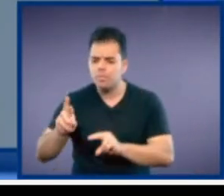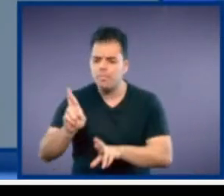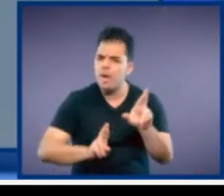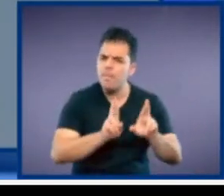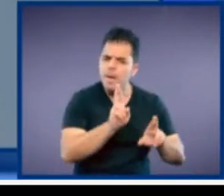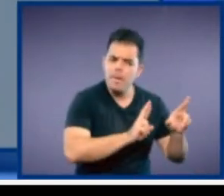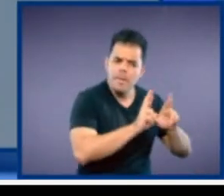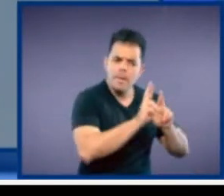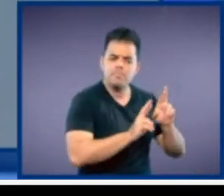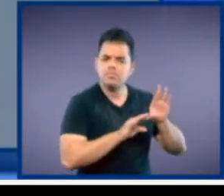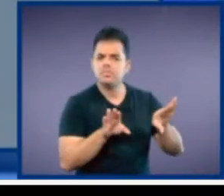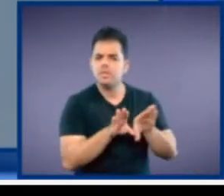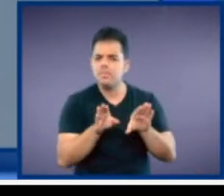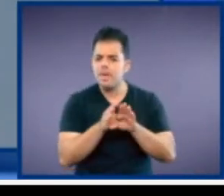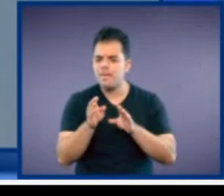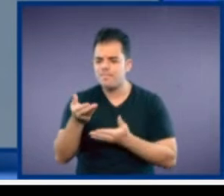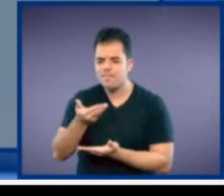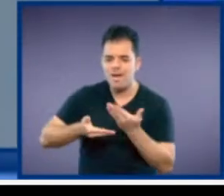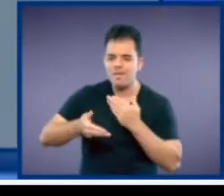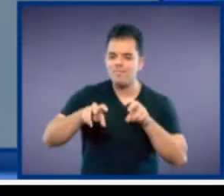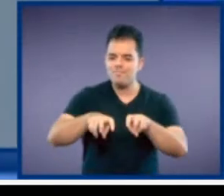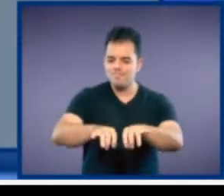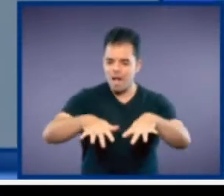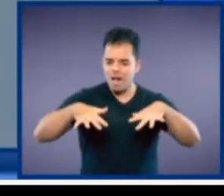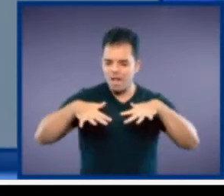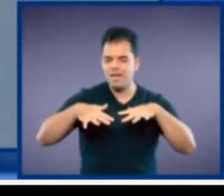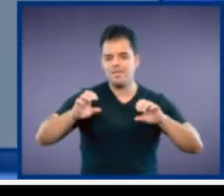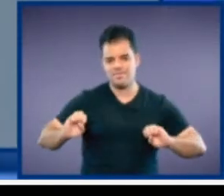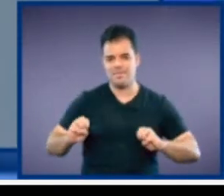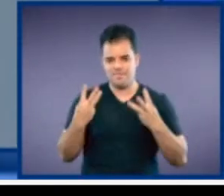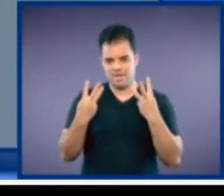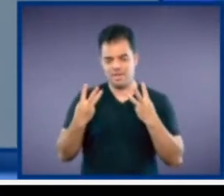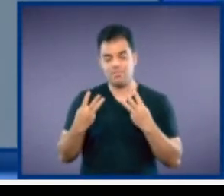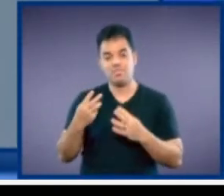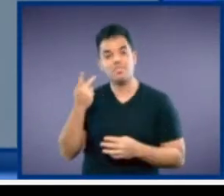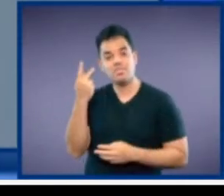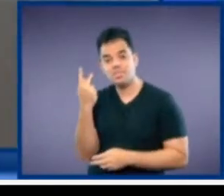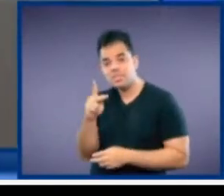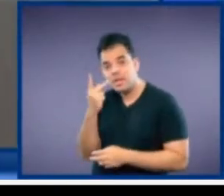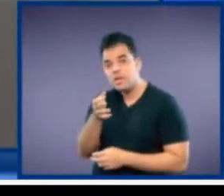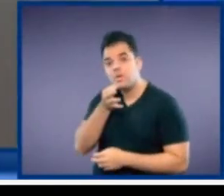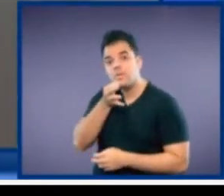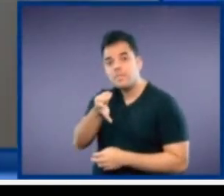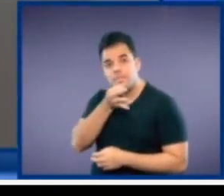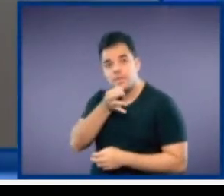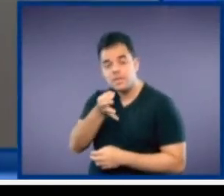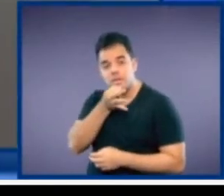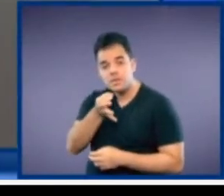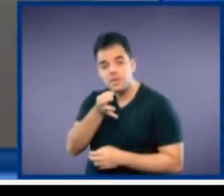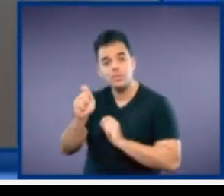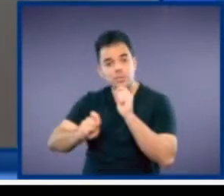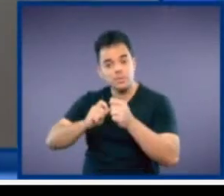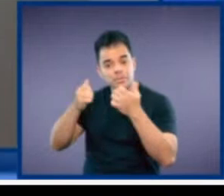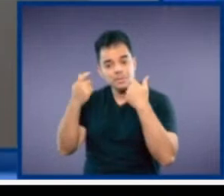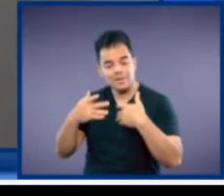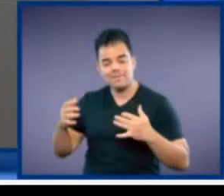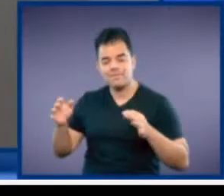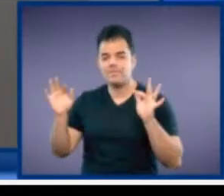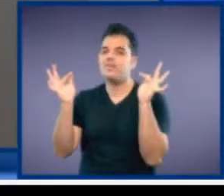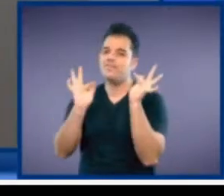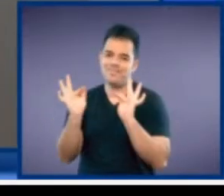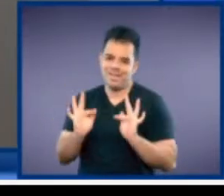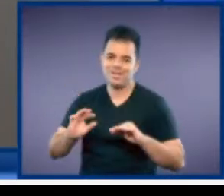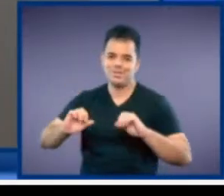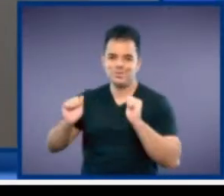demais participantes desse evento. Para mim, é uma enorme felicidade participar hoje desse leilão